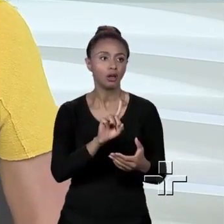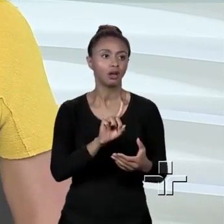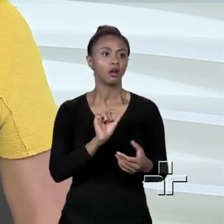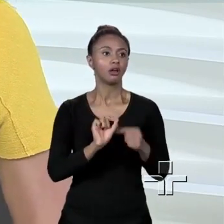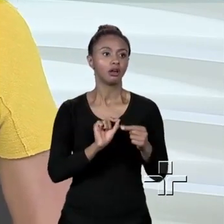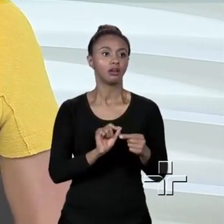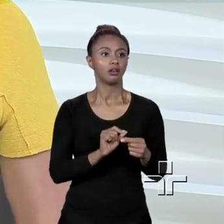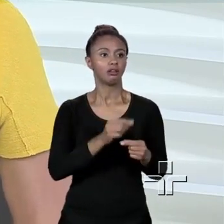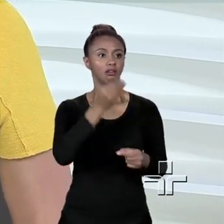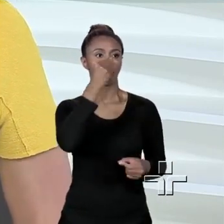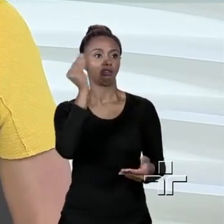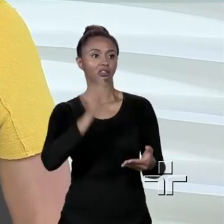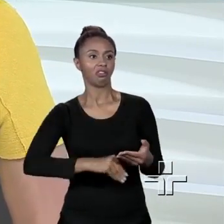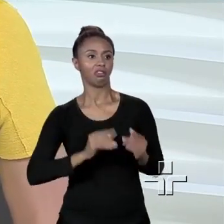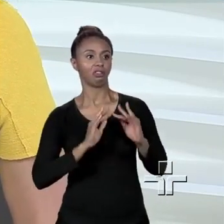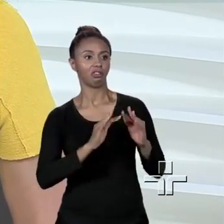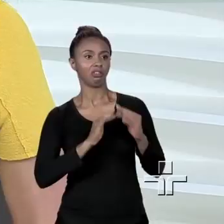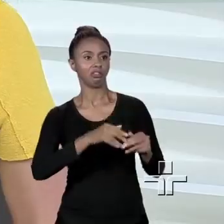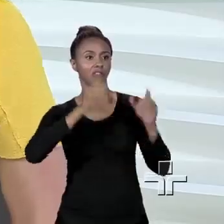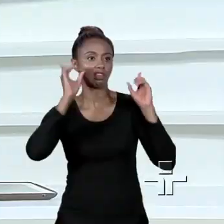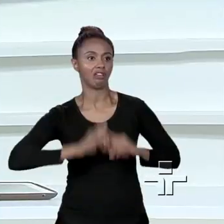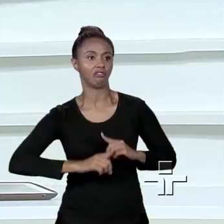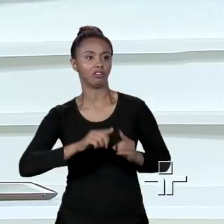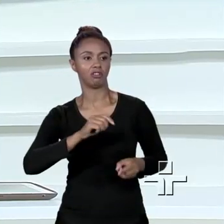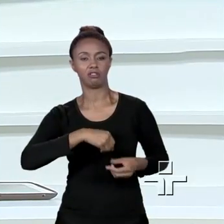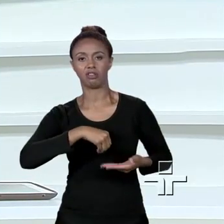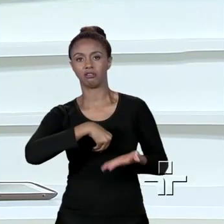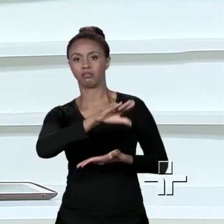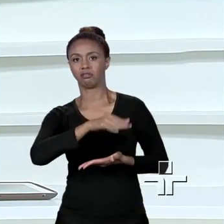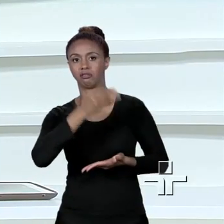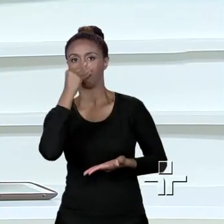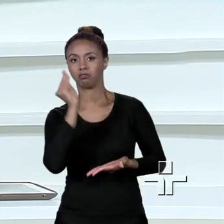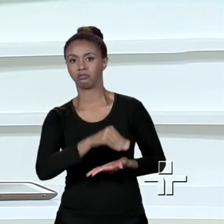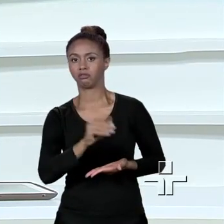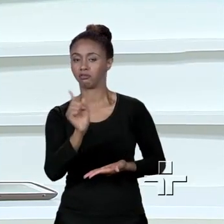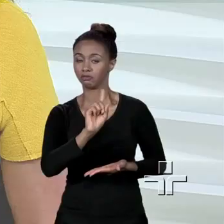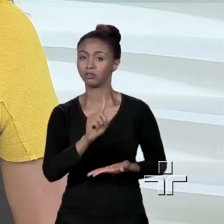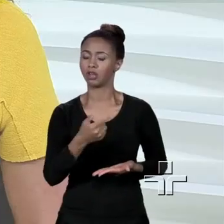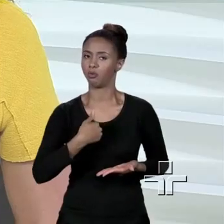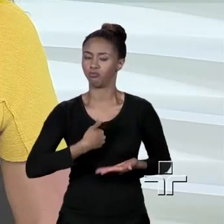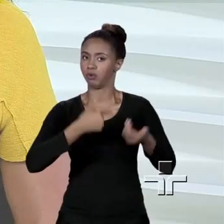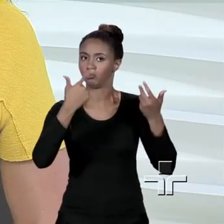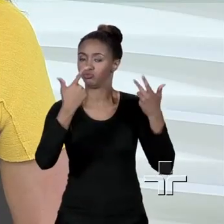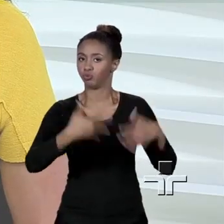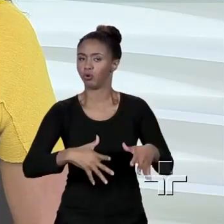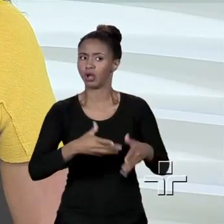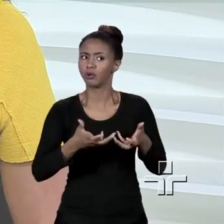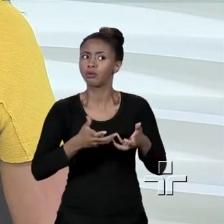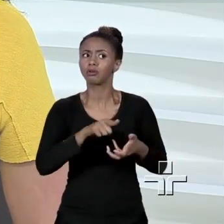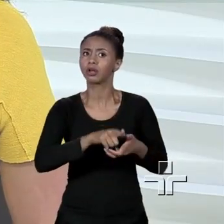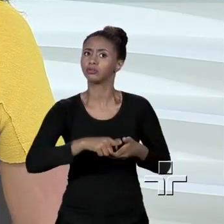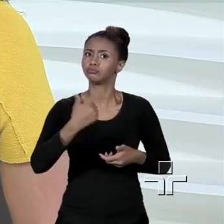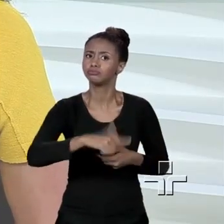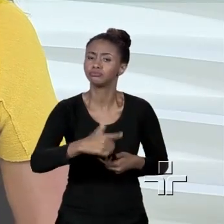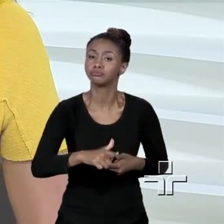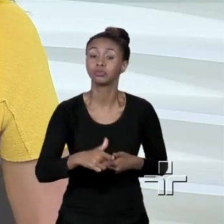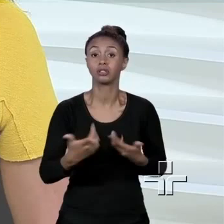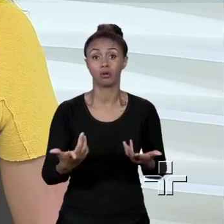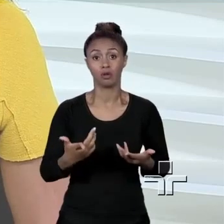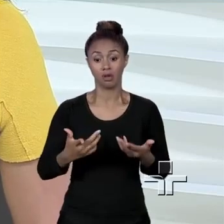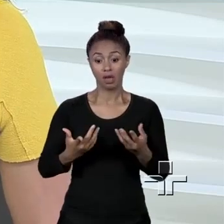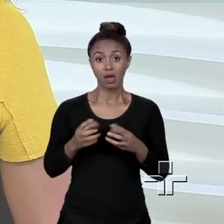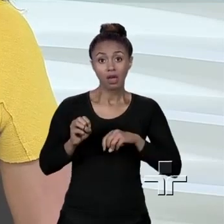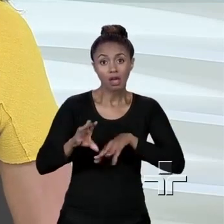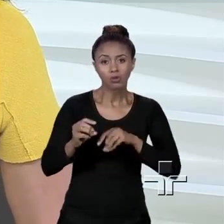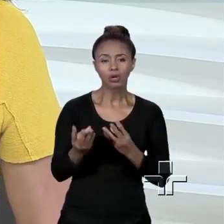rejeite matrícula de aluno com deficiência. E eu acho que tornar a educação uma educação de qualidade também